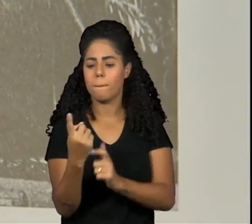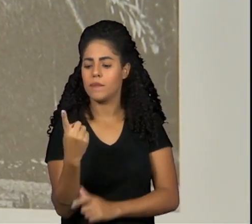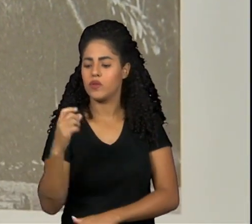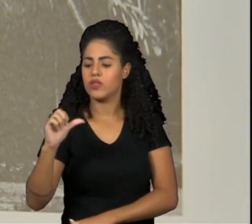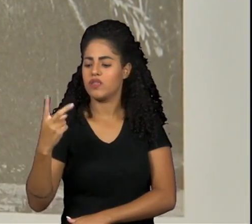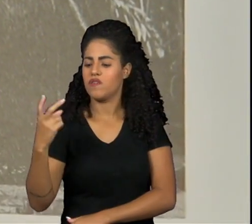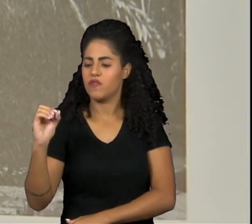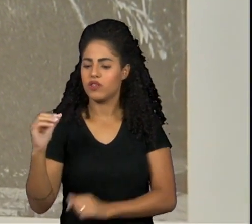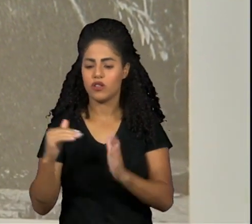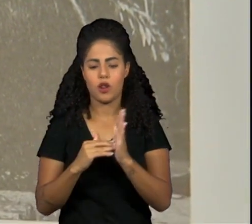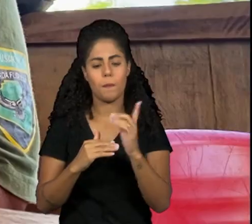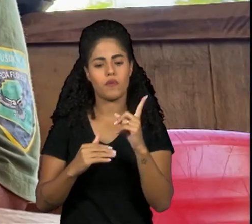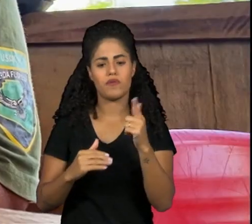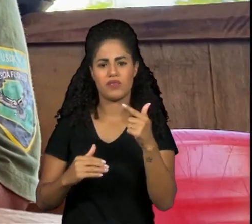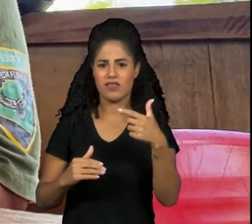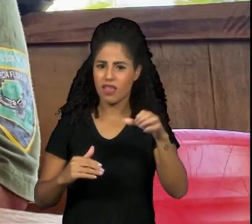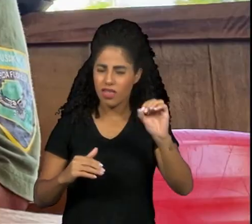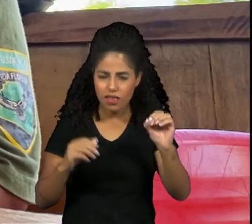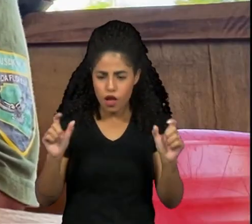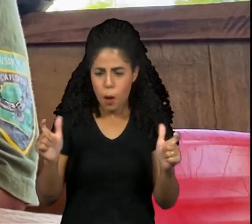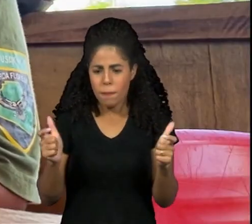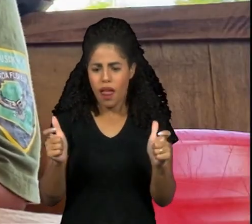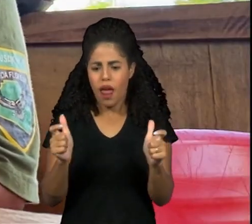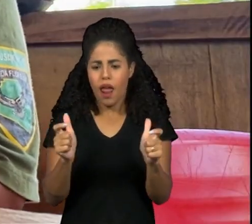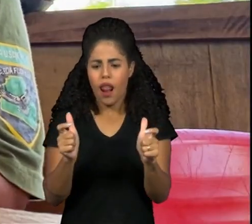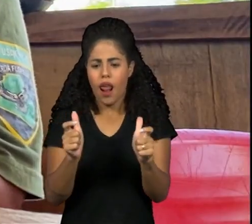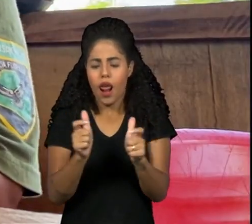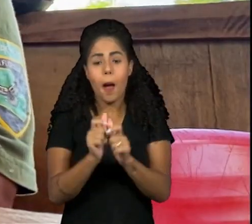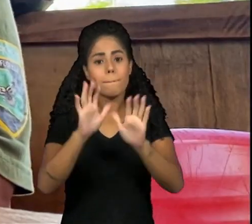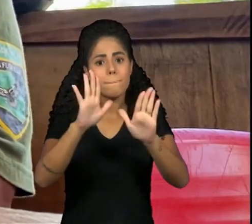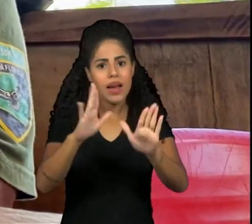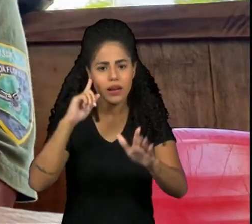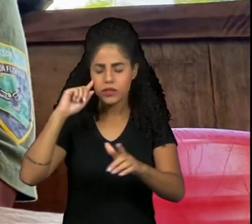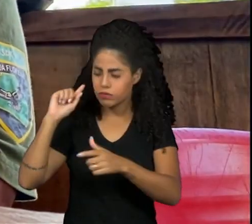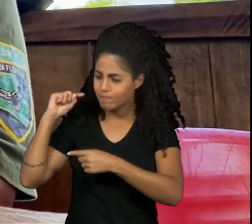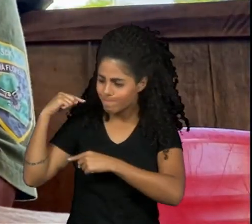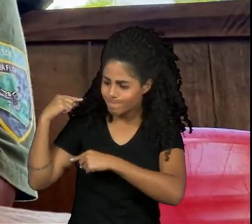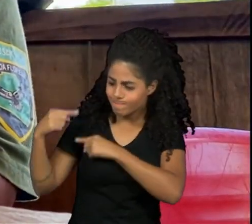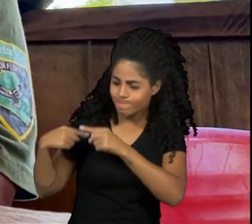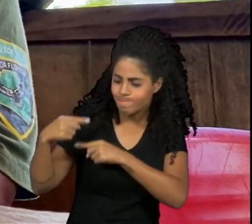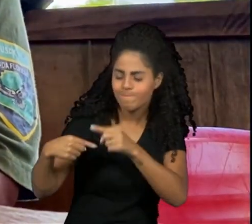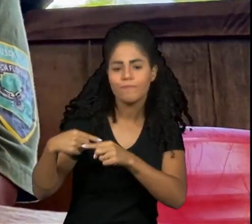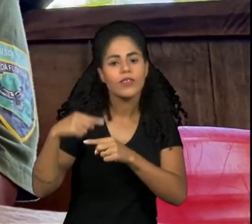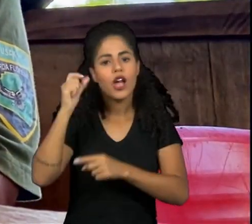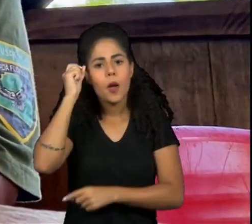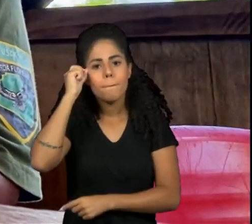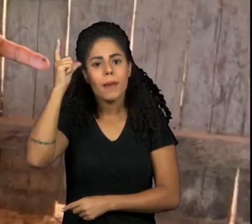1920 e 1970. Mas a sabedoria ancestral de transformar as penas